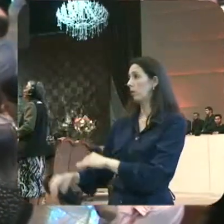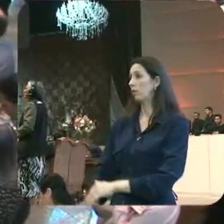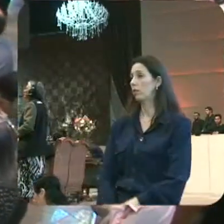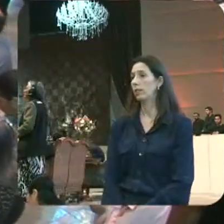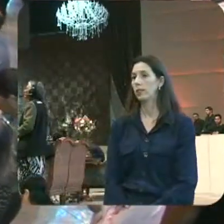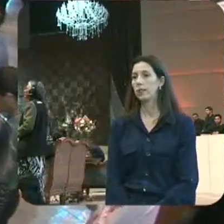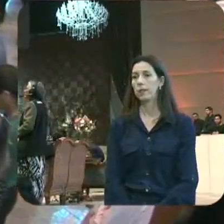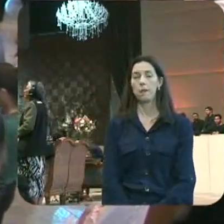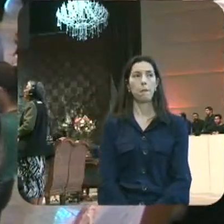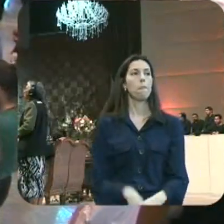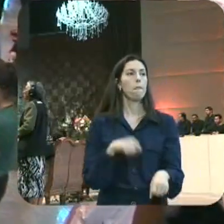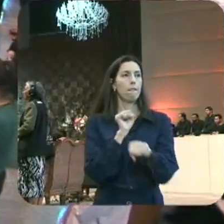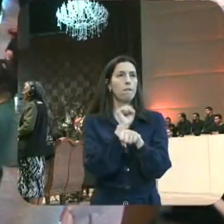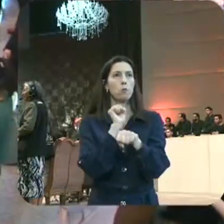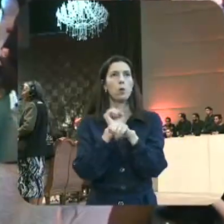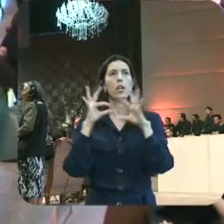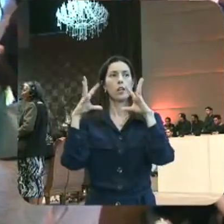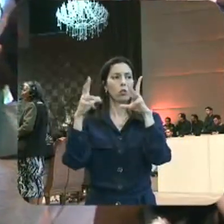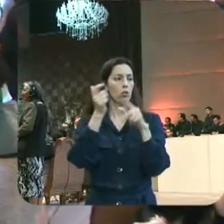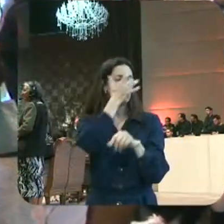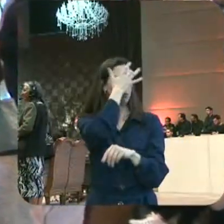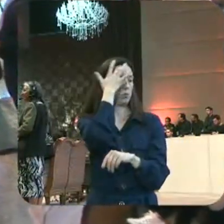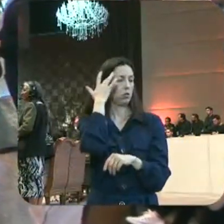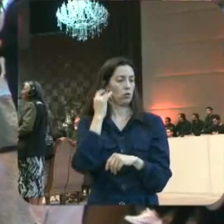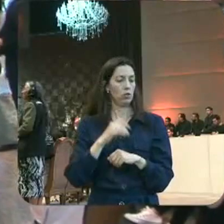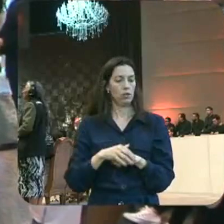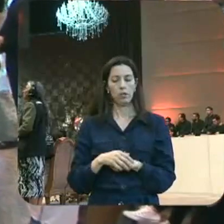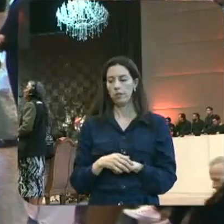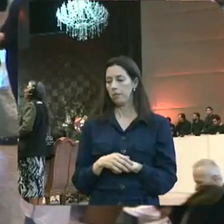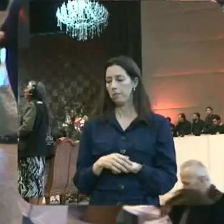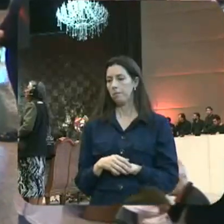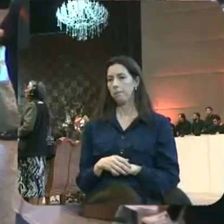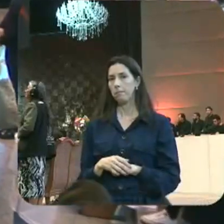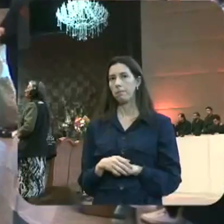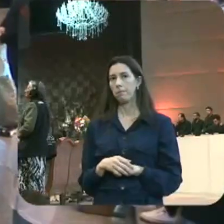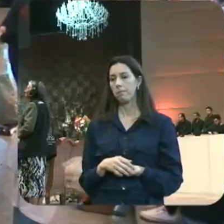Vou aguardar vocês chegarem aqui para a gente orar juntos.